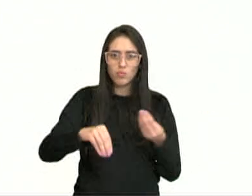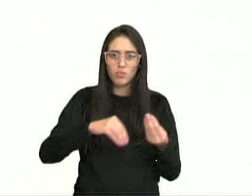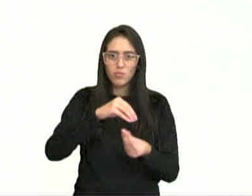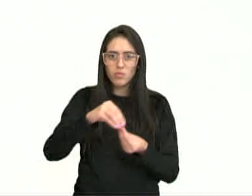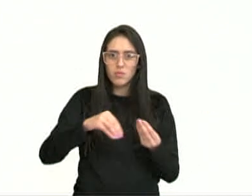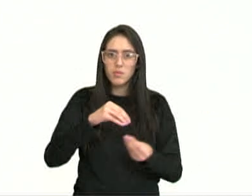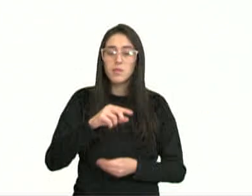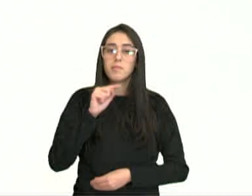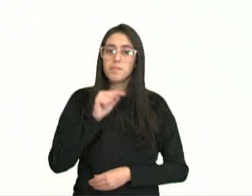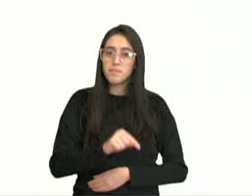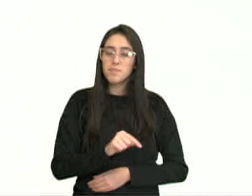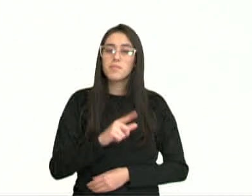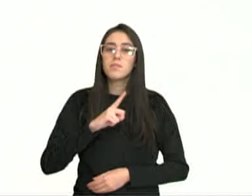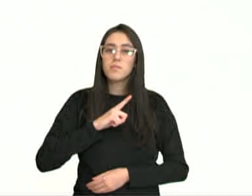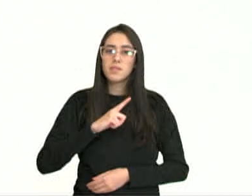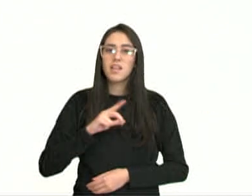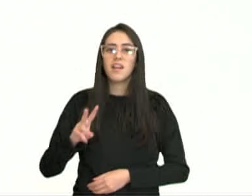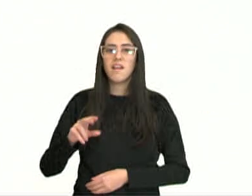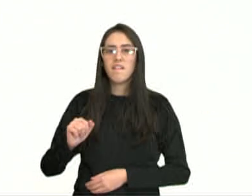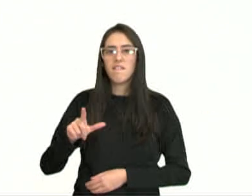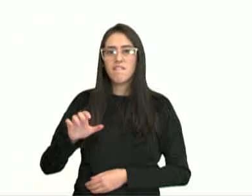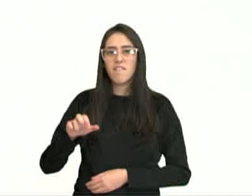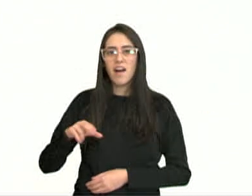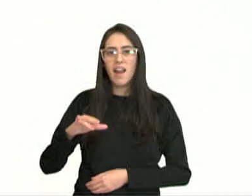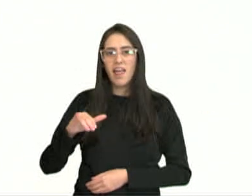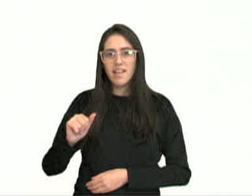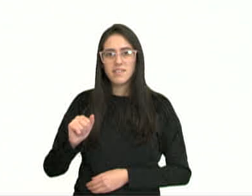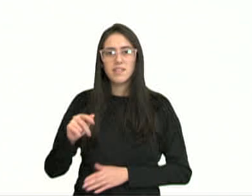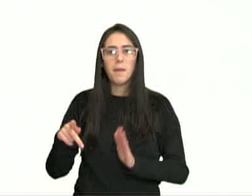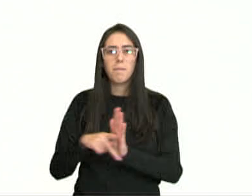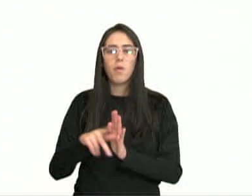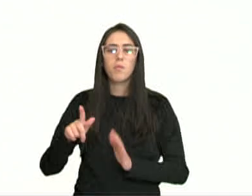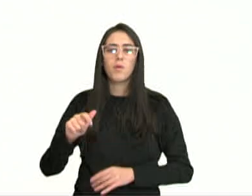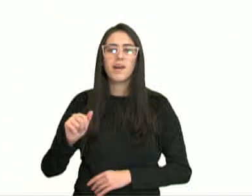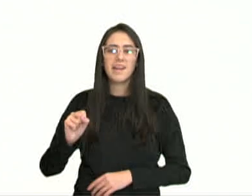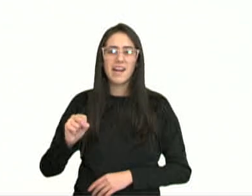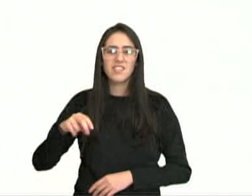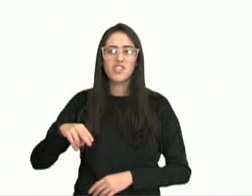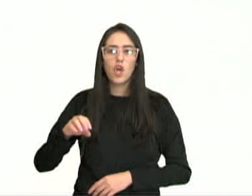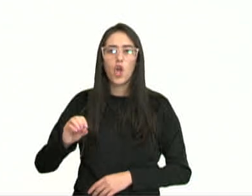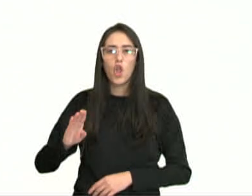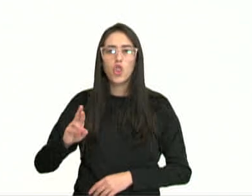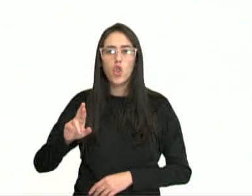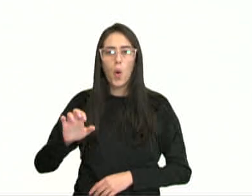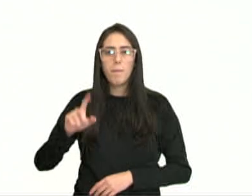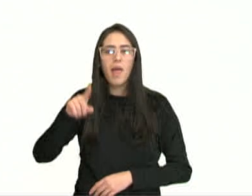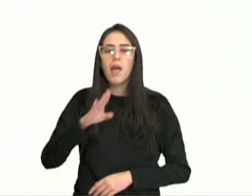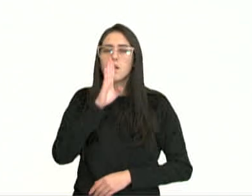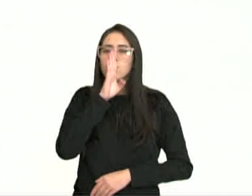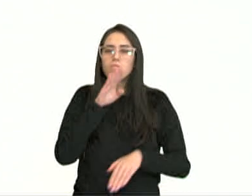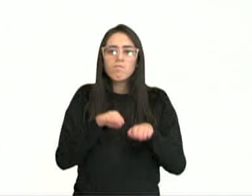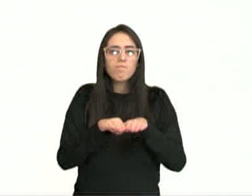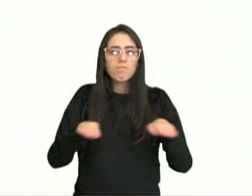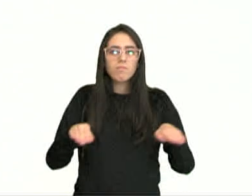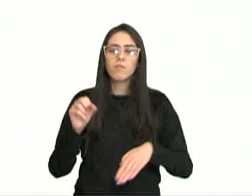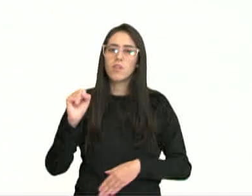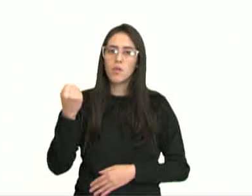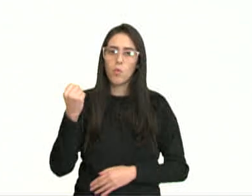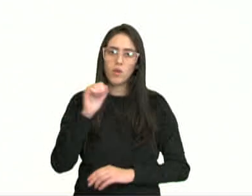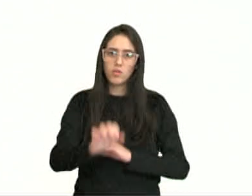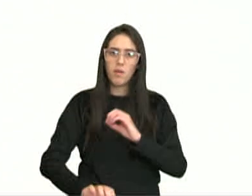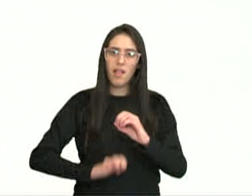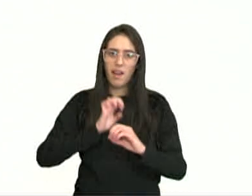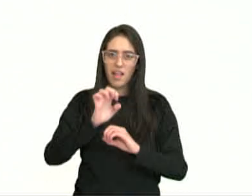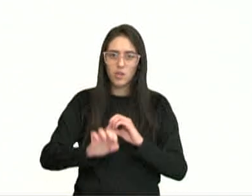estão espelhando a camada de valência dos gases nobres, que são os elementos estáveis da tabela periódica, com 8 elétrons na camada de